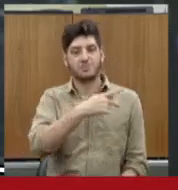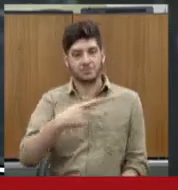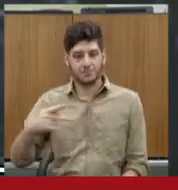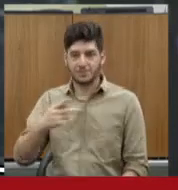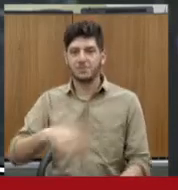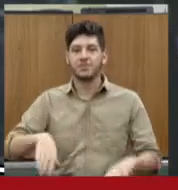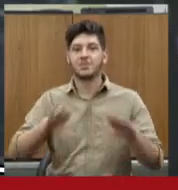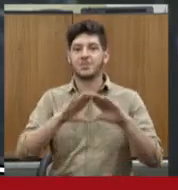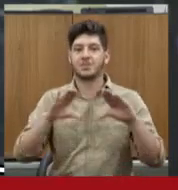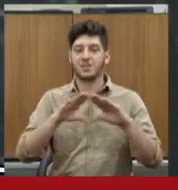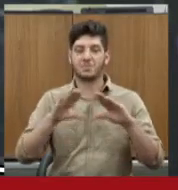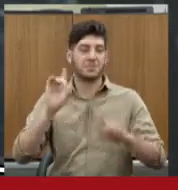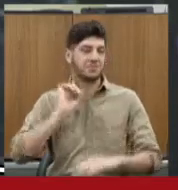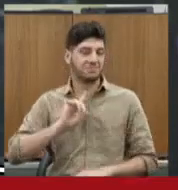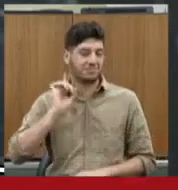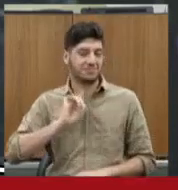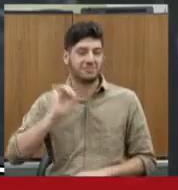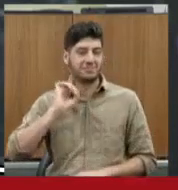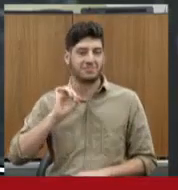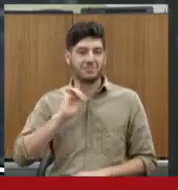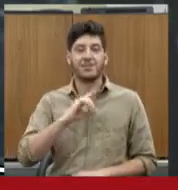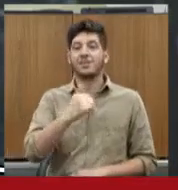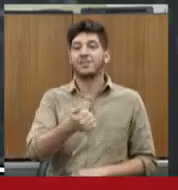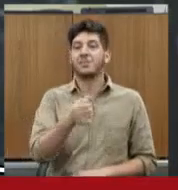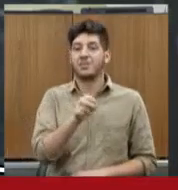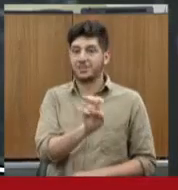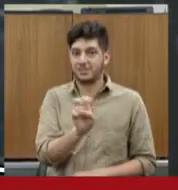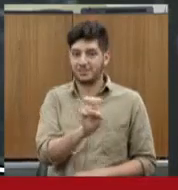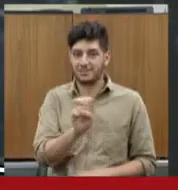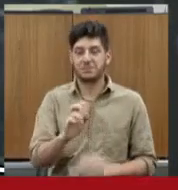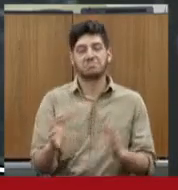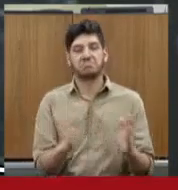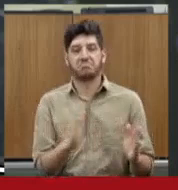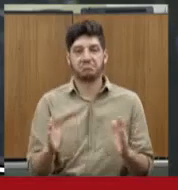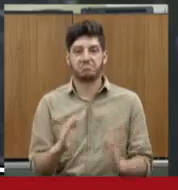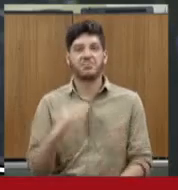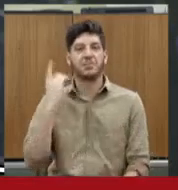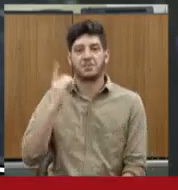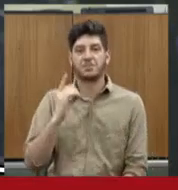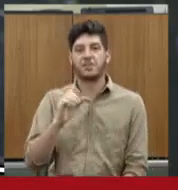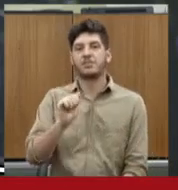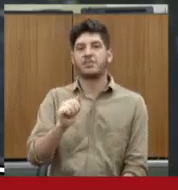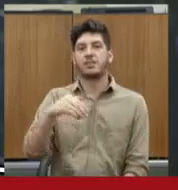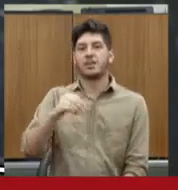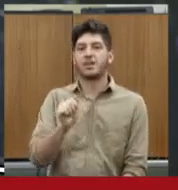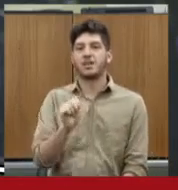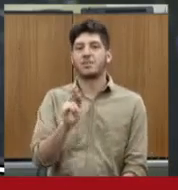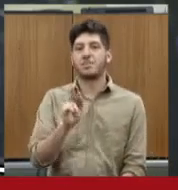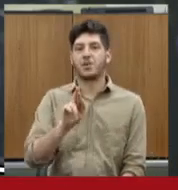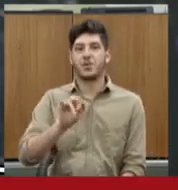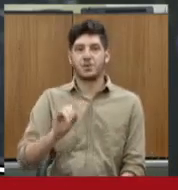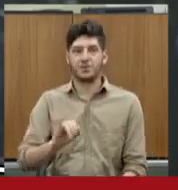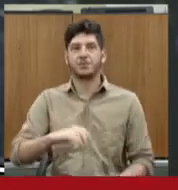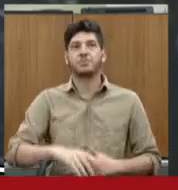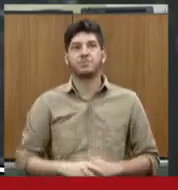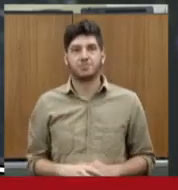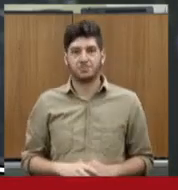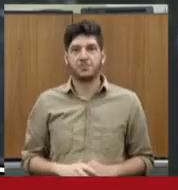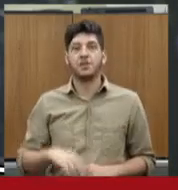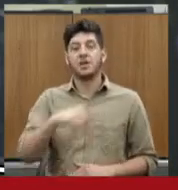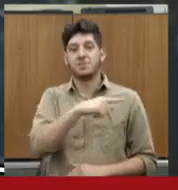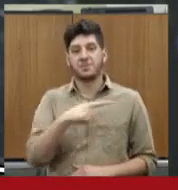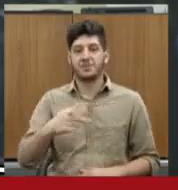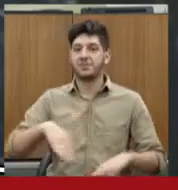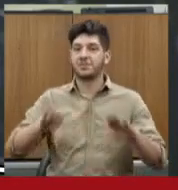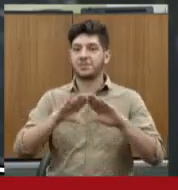desta Assembleia Legislativa do Estado da 15ª Legislatura, deputado Maurício Torres. Excelentíssimo senhor presidente da